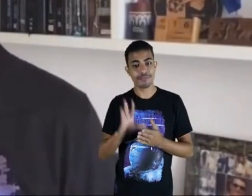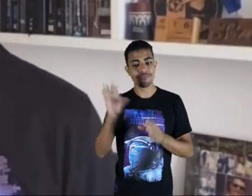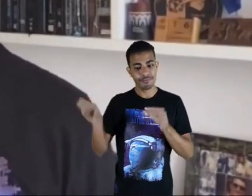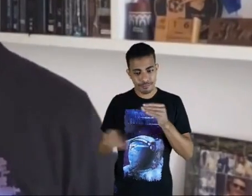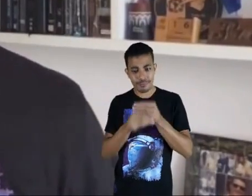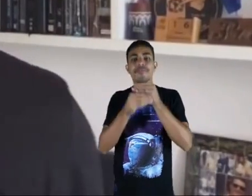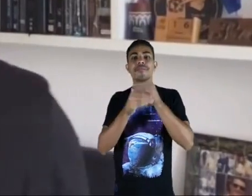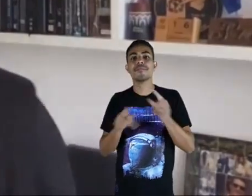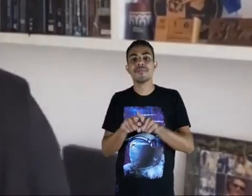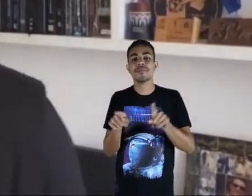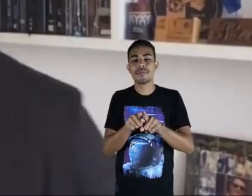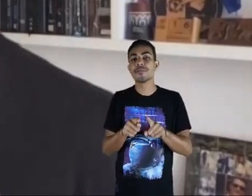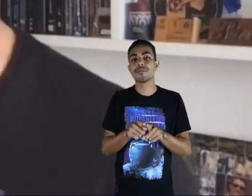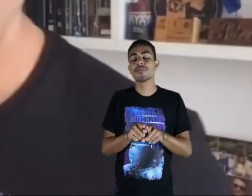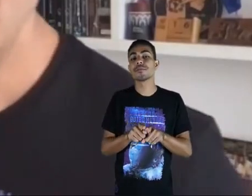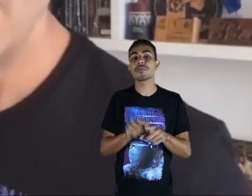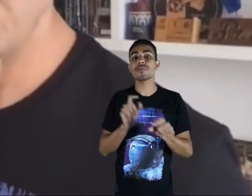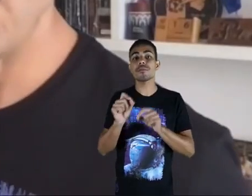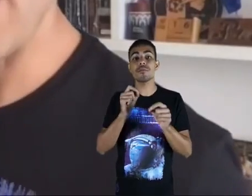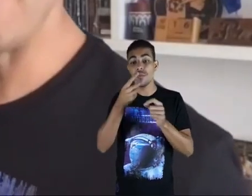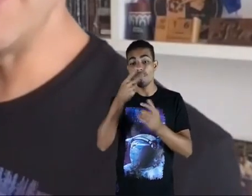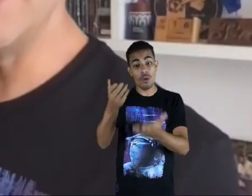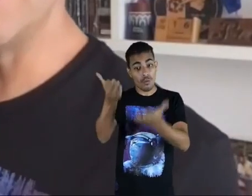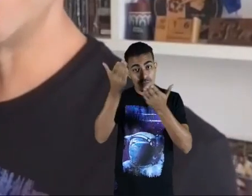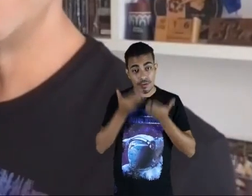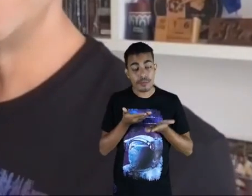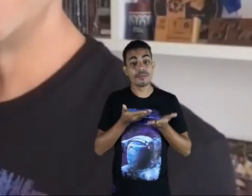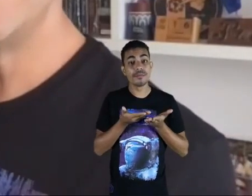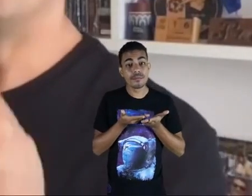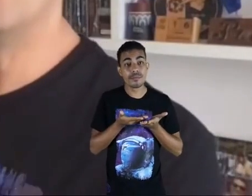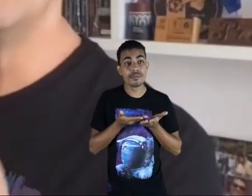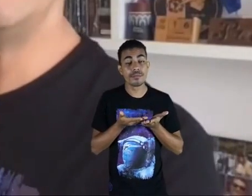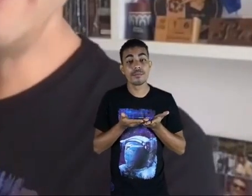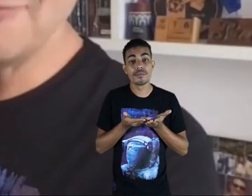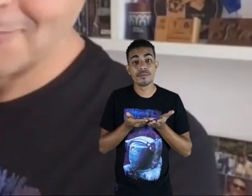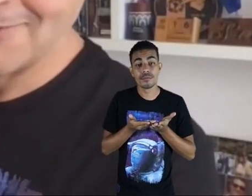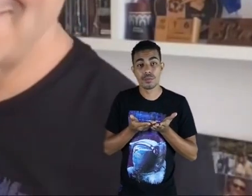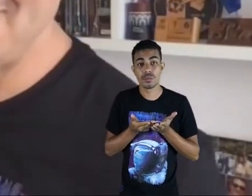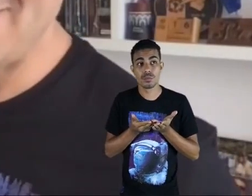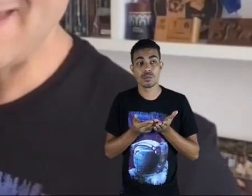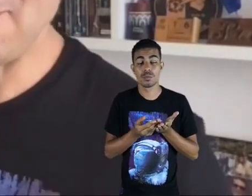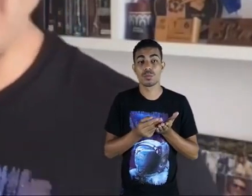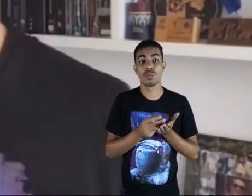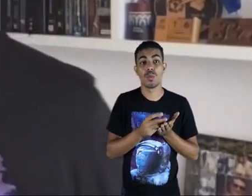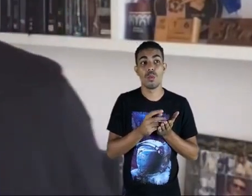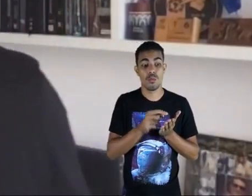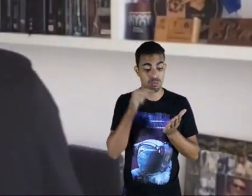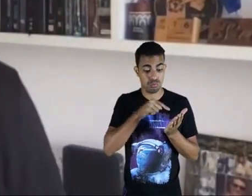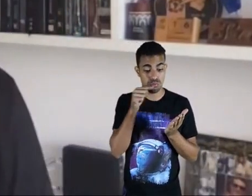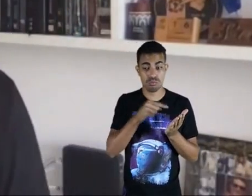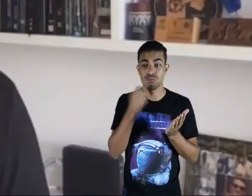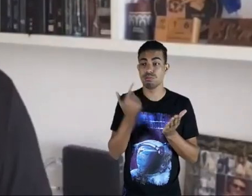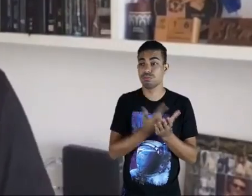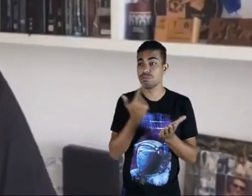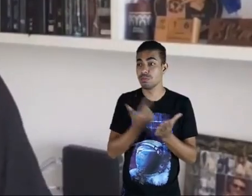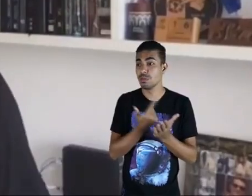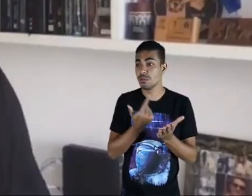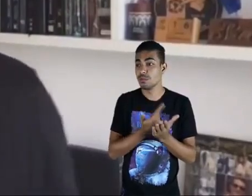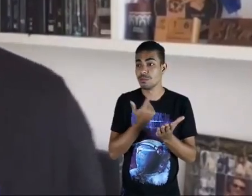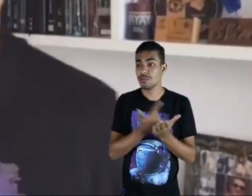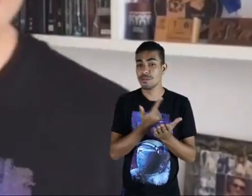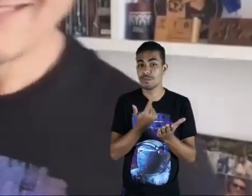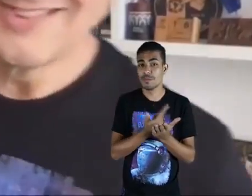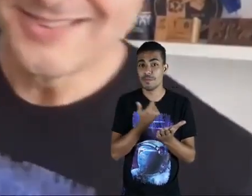maneira especial. Eu quero convidar você para abrir o livro. Pegue